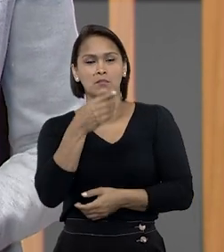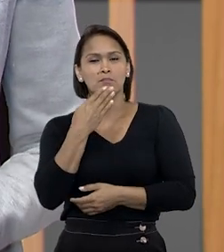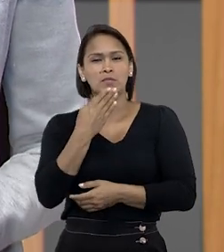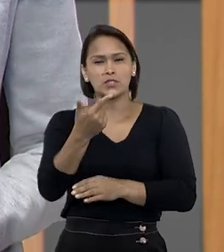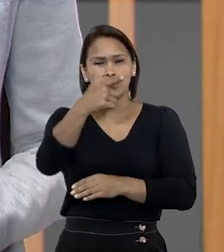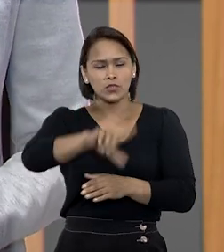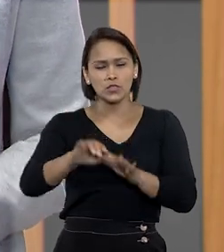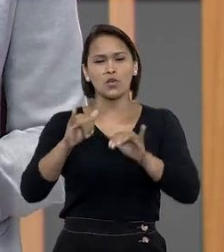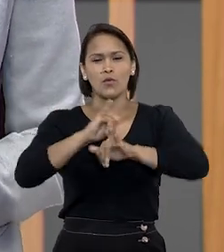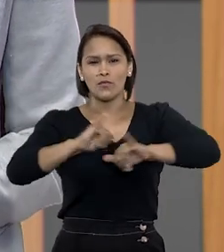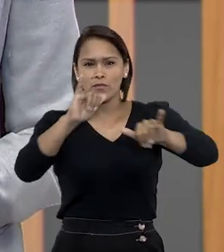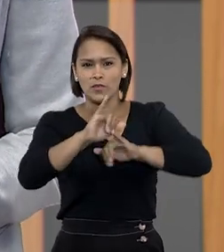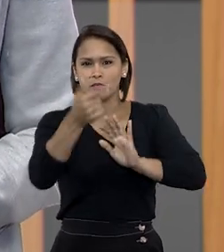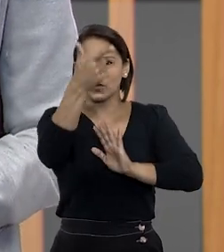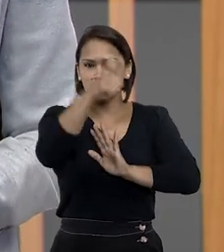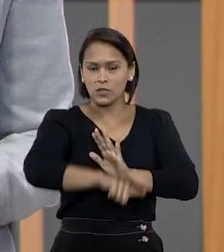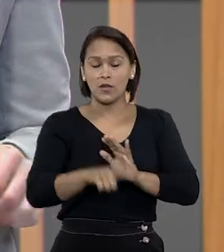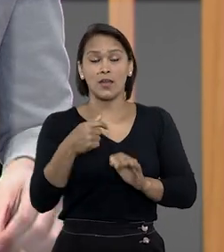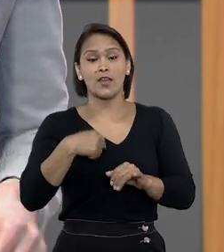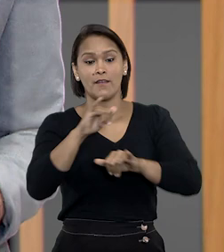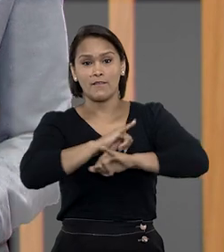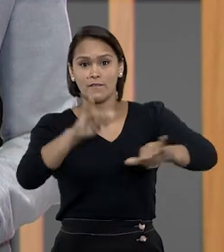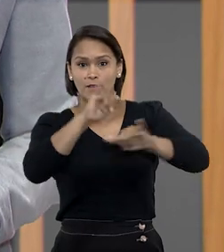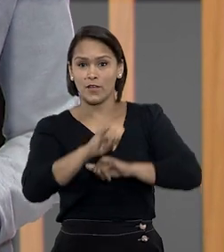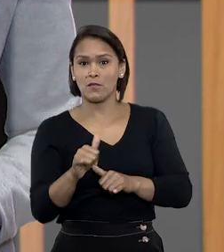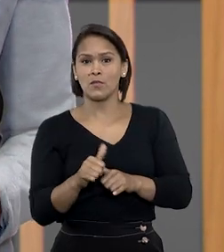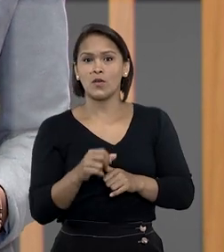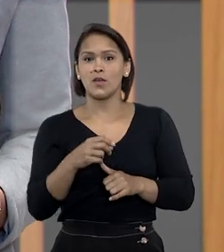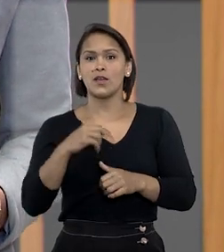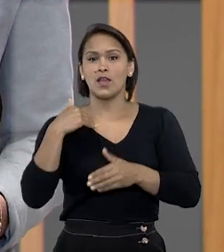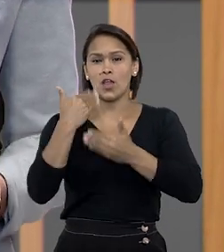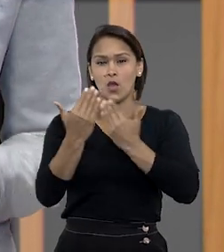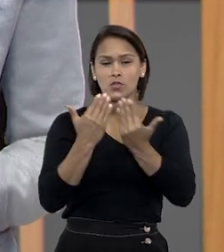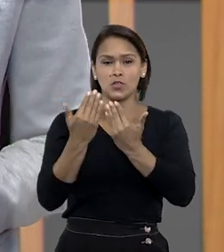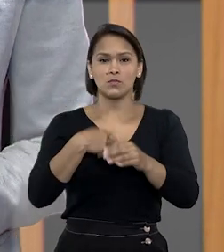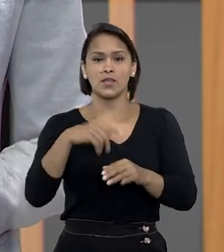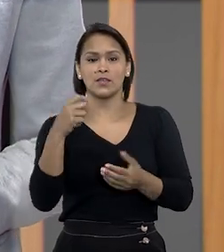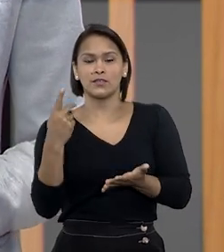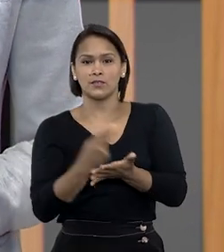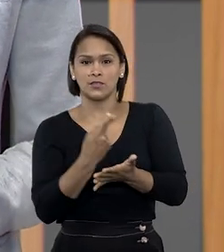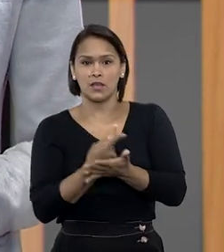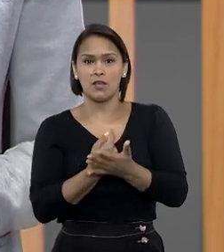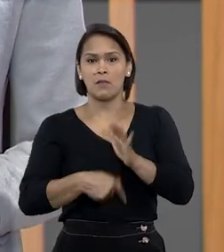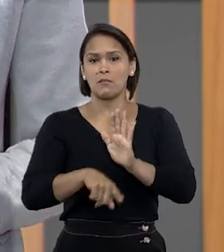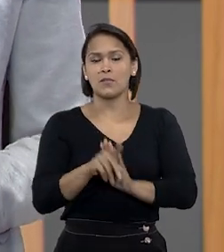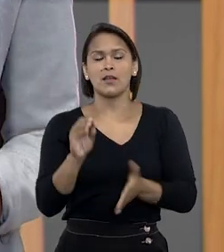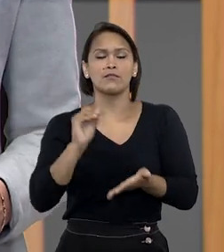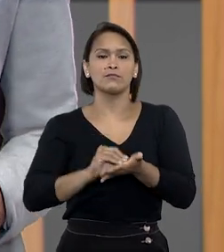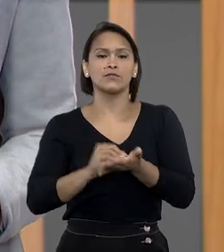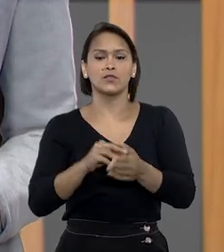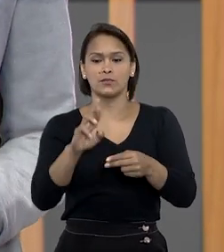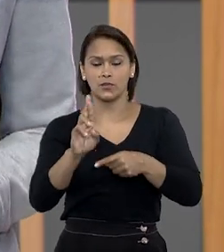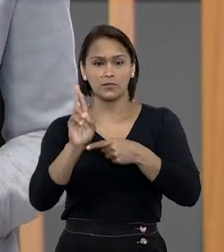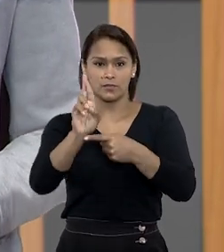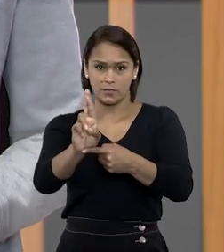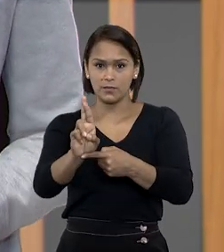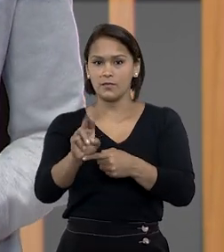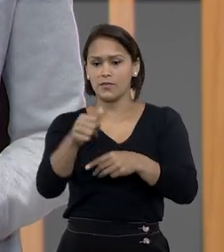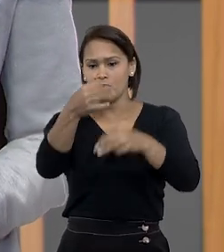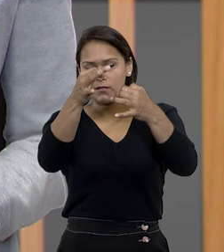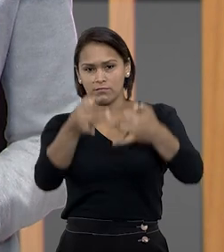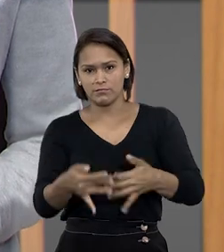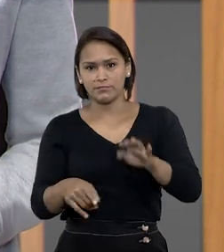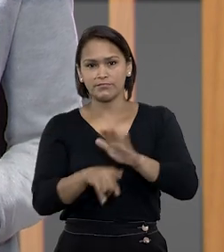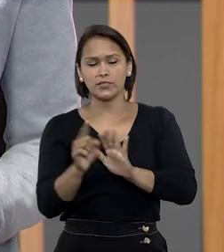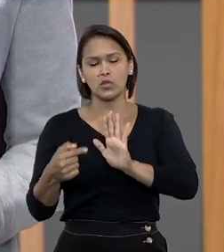dos registros e informou sobre a suspeita de fraude, mas os pedidos não foram atendidos. O relator, ministro Herman